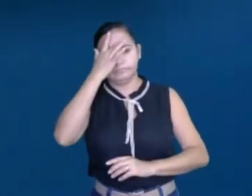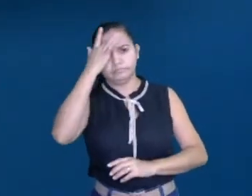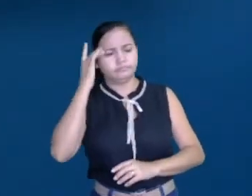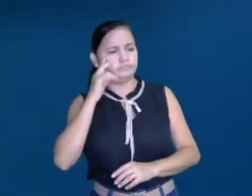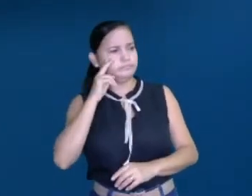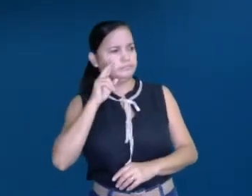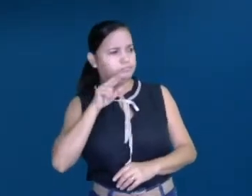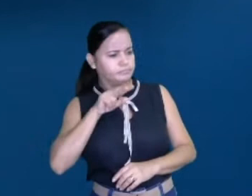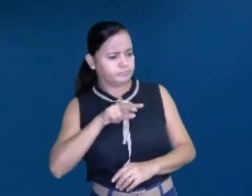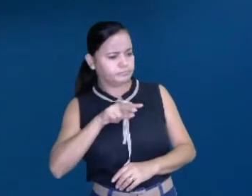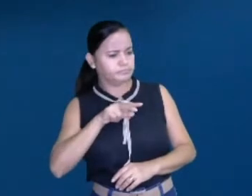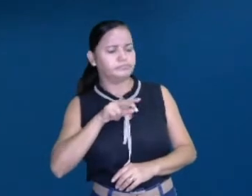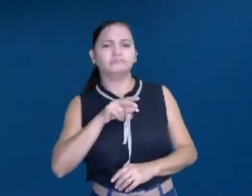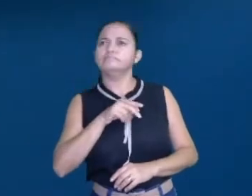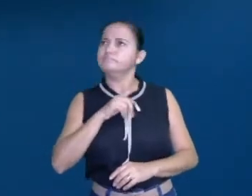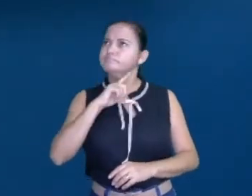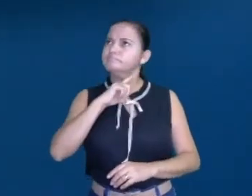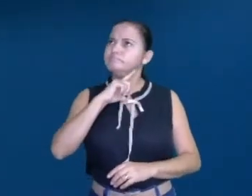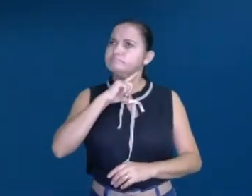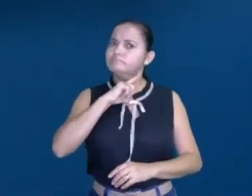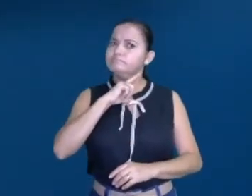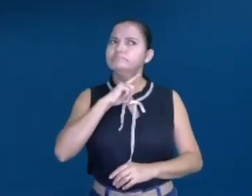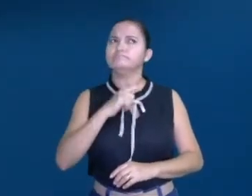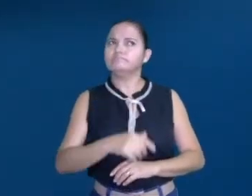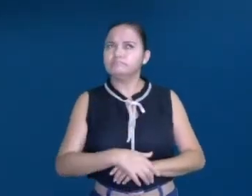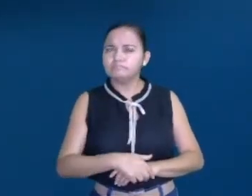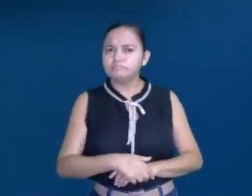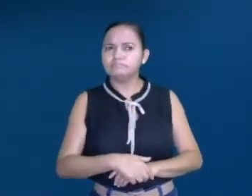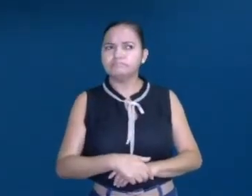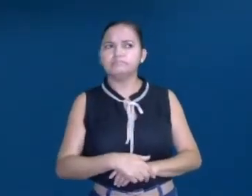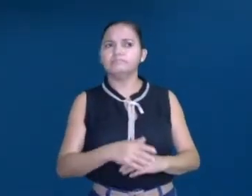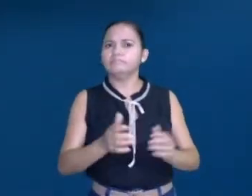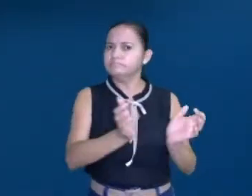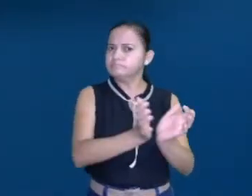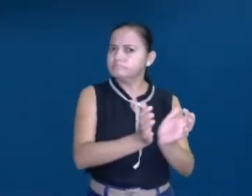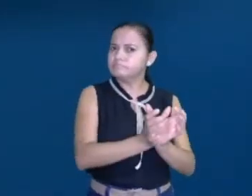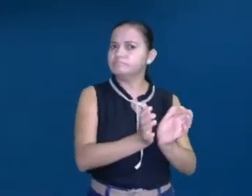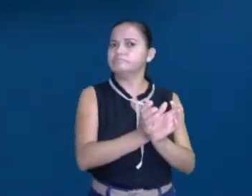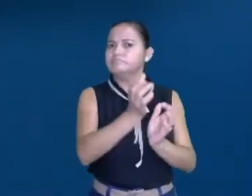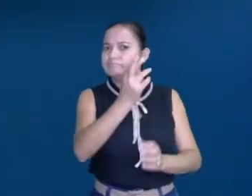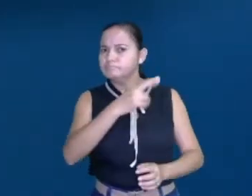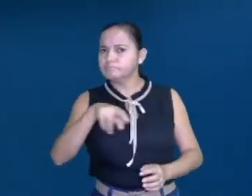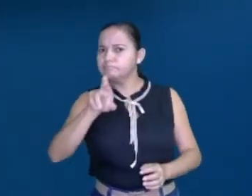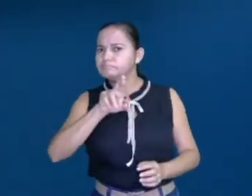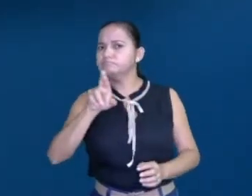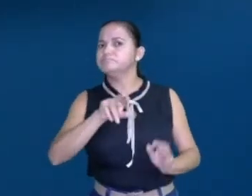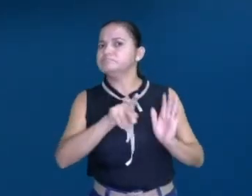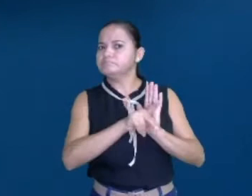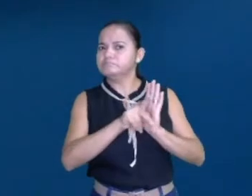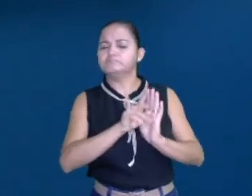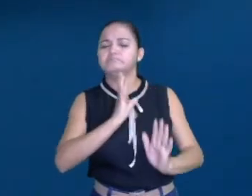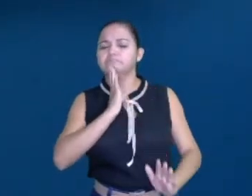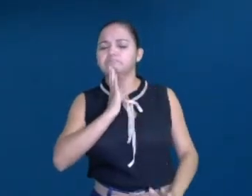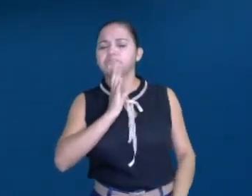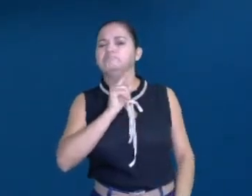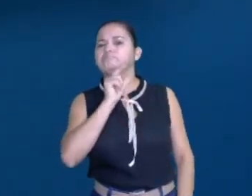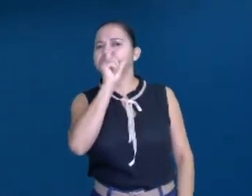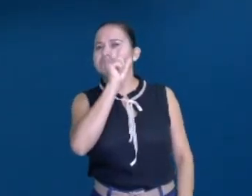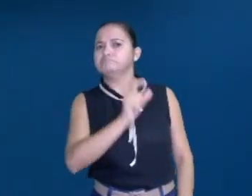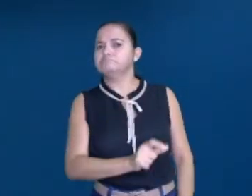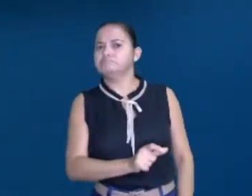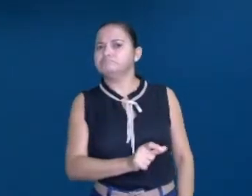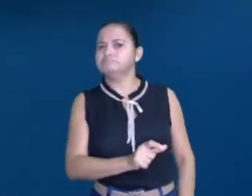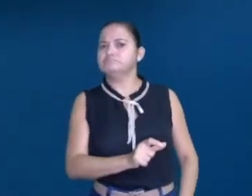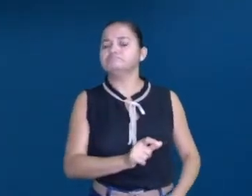como sendo participantes de um grupo religioso, como é o cristianismo. Certo? Independente